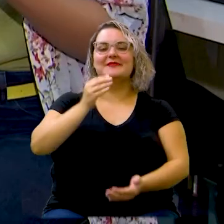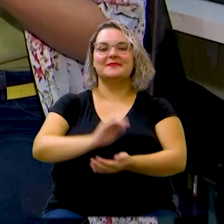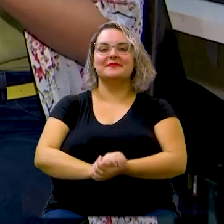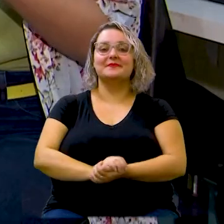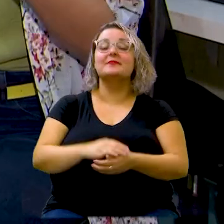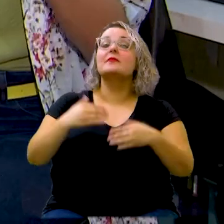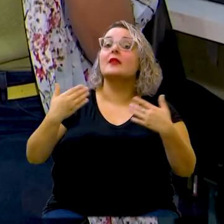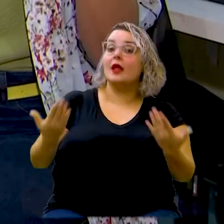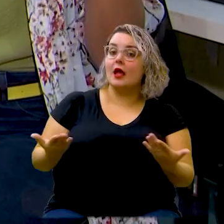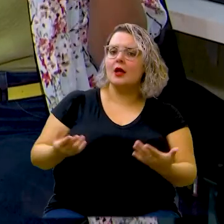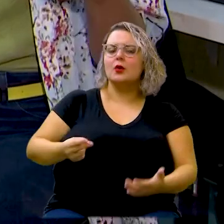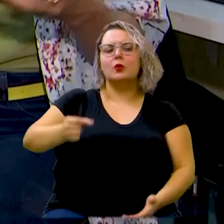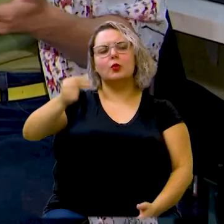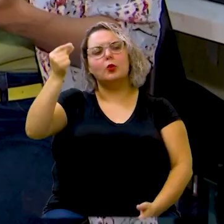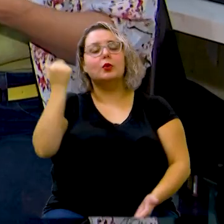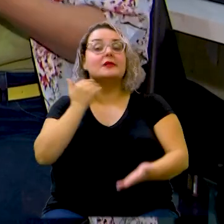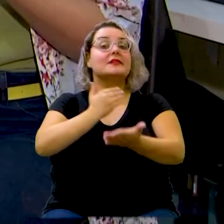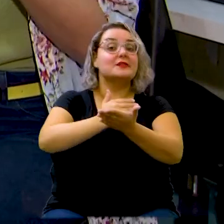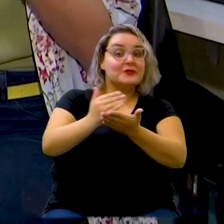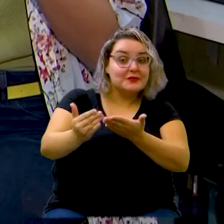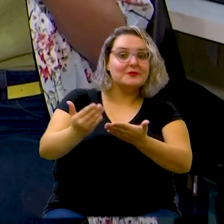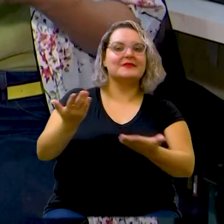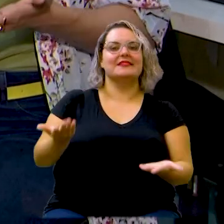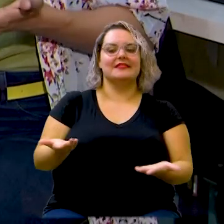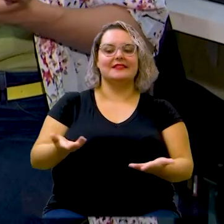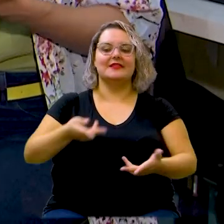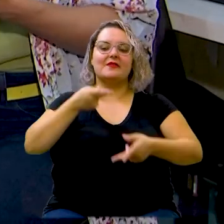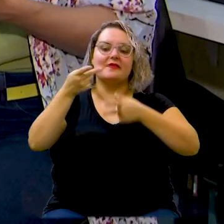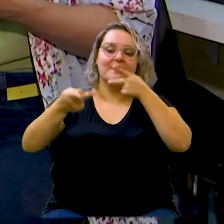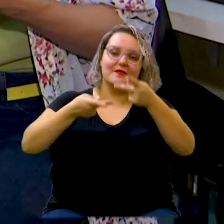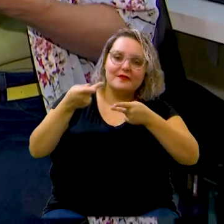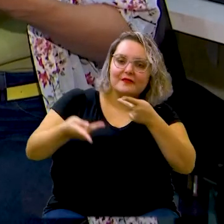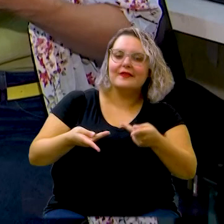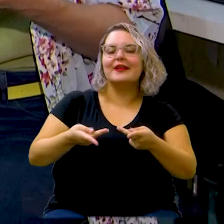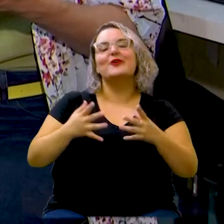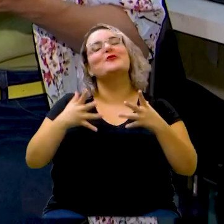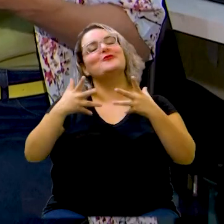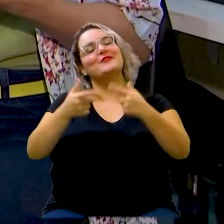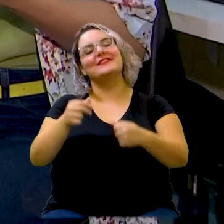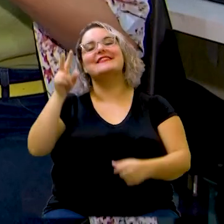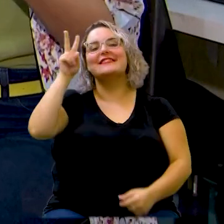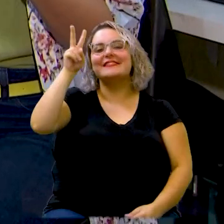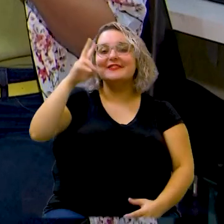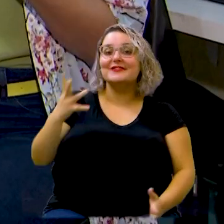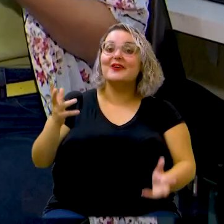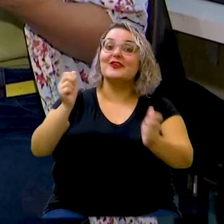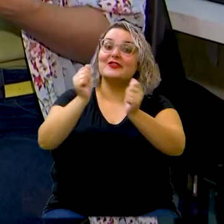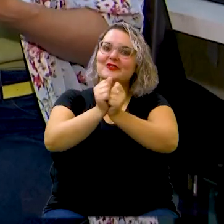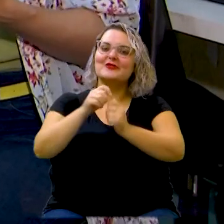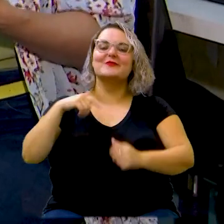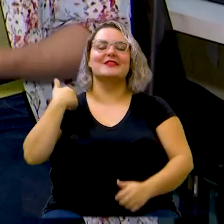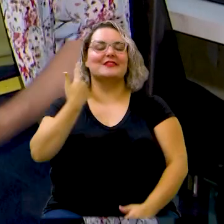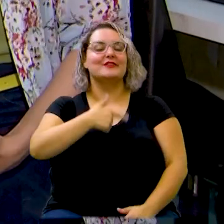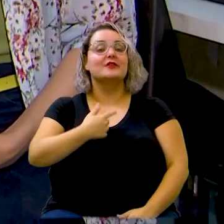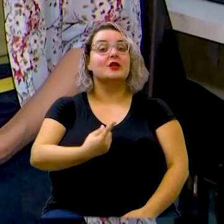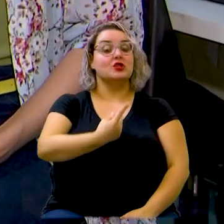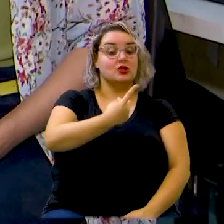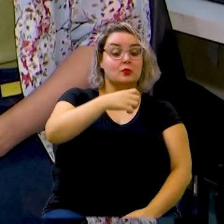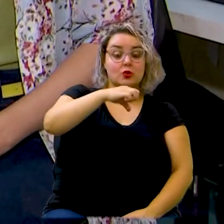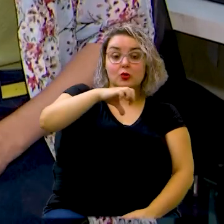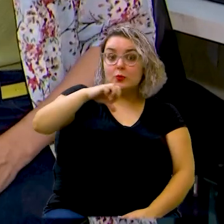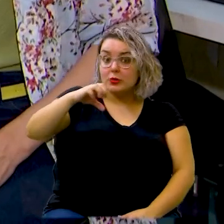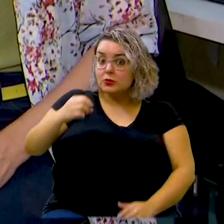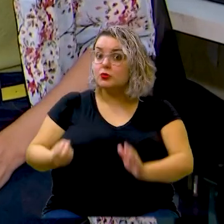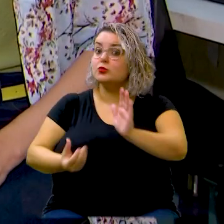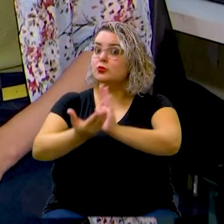Elide já está desde o comecinho lá, então ela vai contar toda essa história aí que vem desde 1999, né? Tem